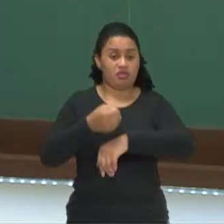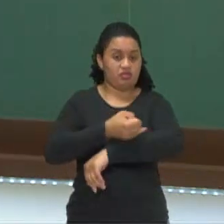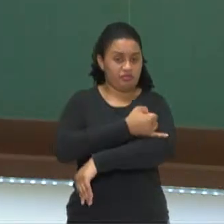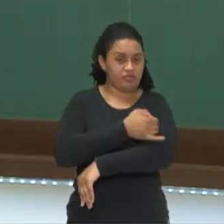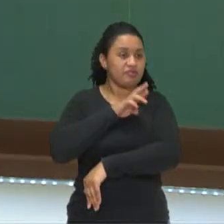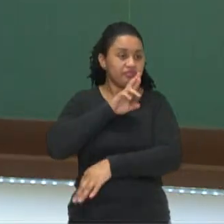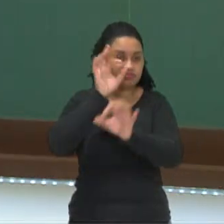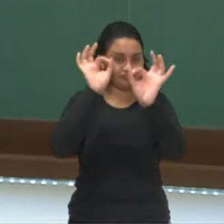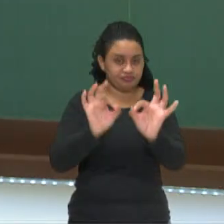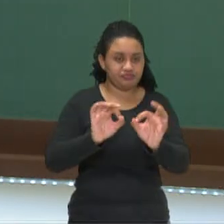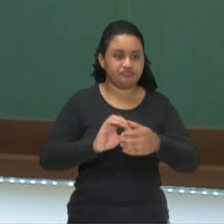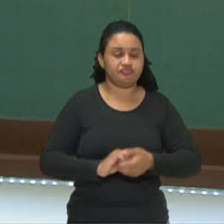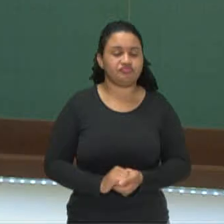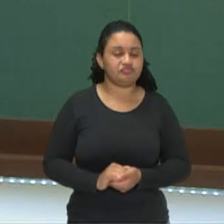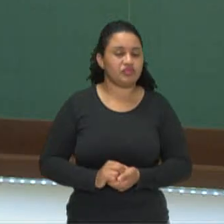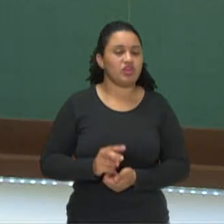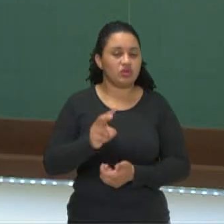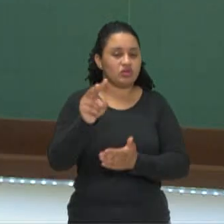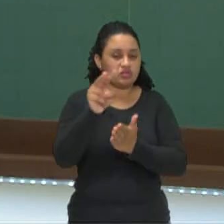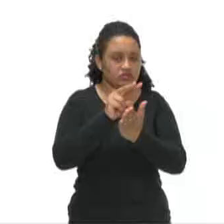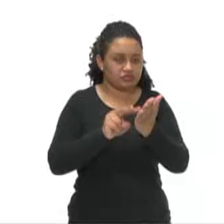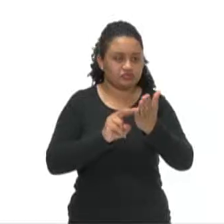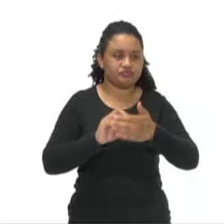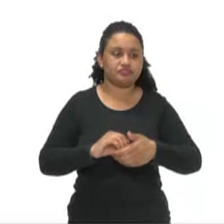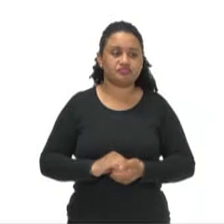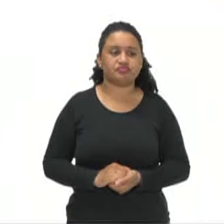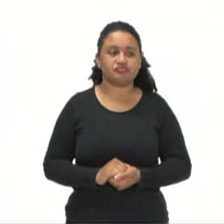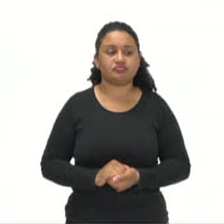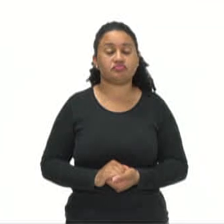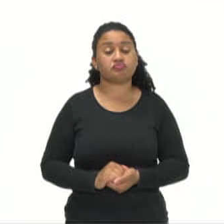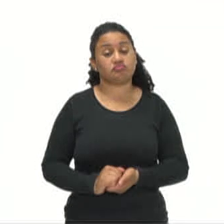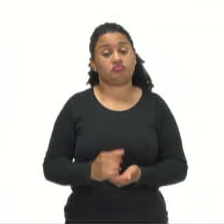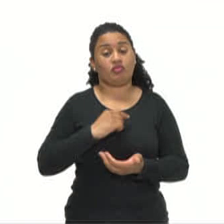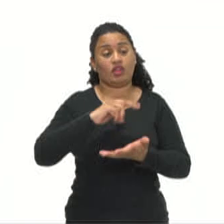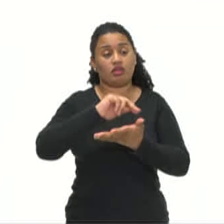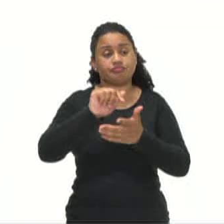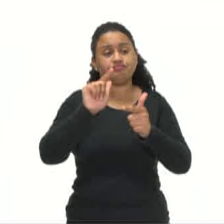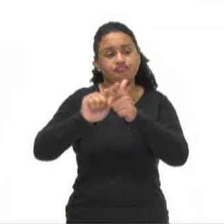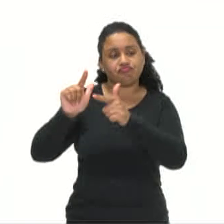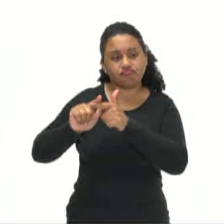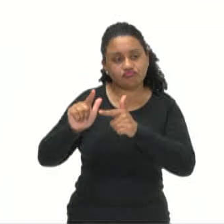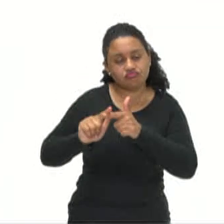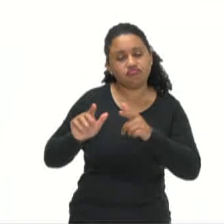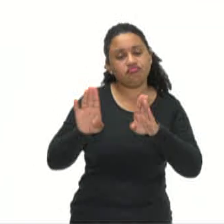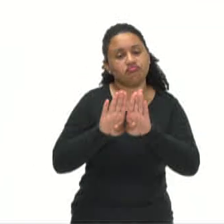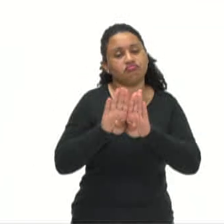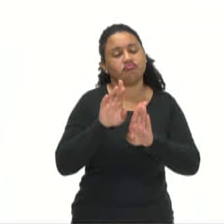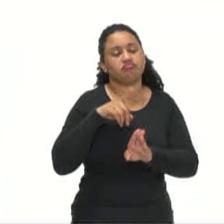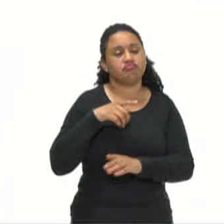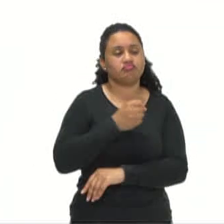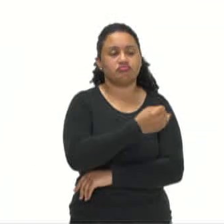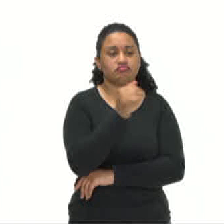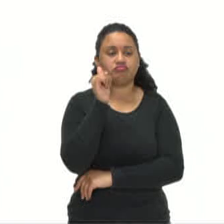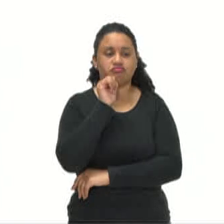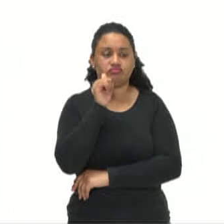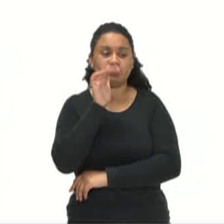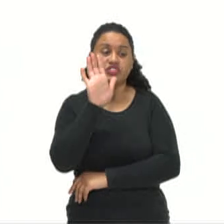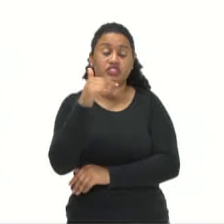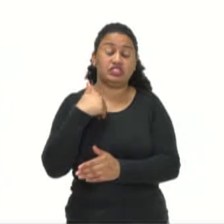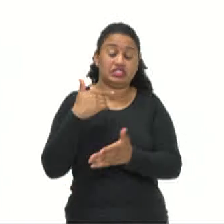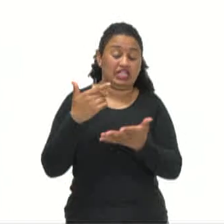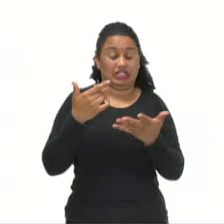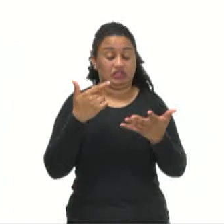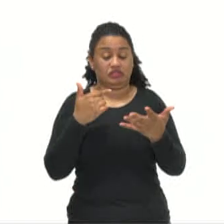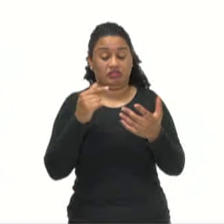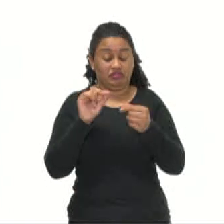certinho. Vamos continuando a leitura. Vários problemas e algumas mulheres já me tiraram o